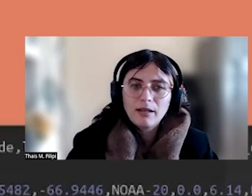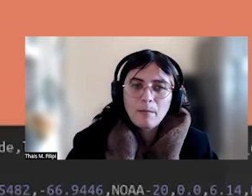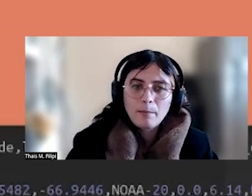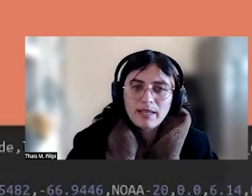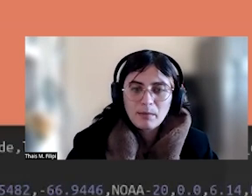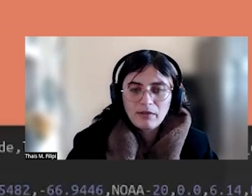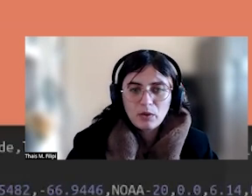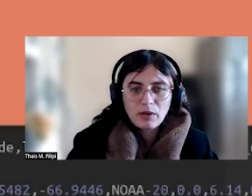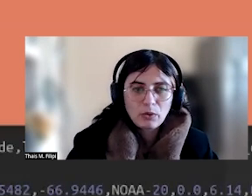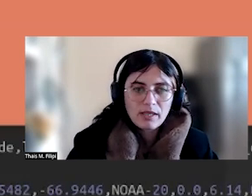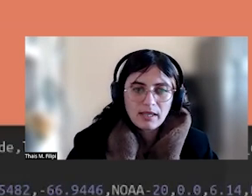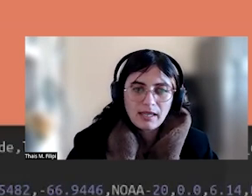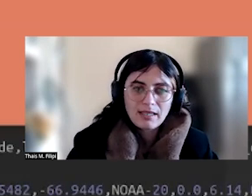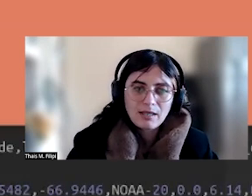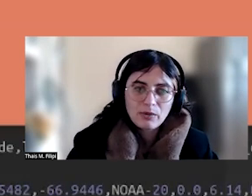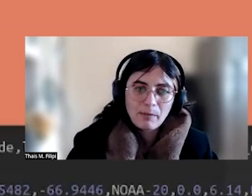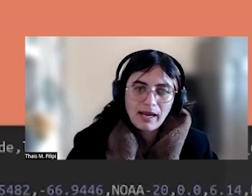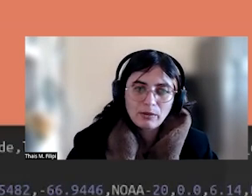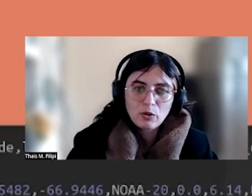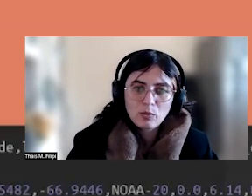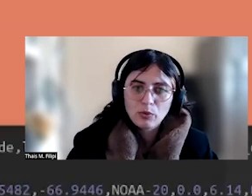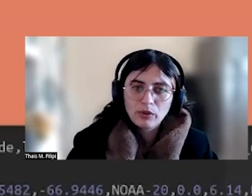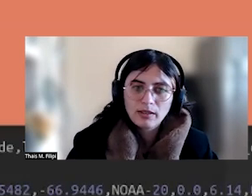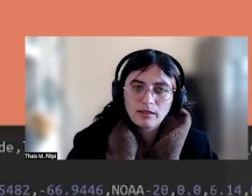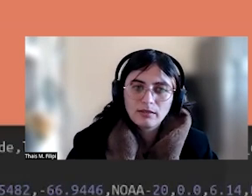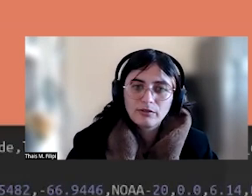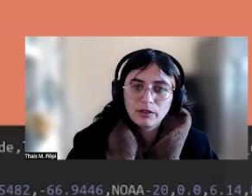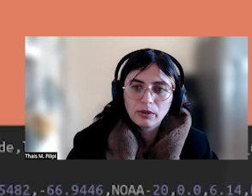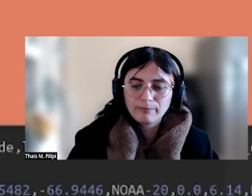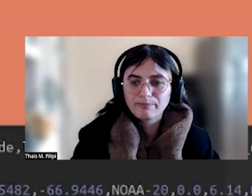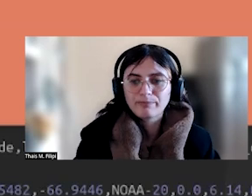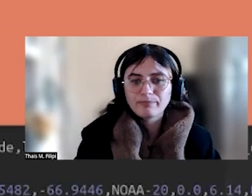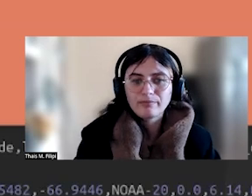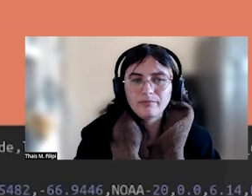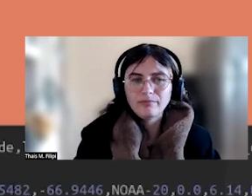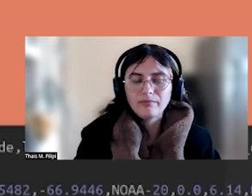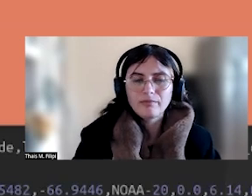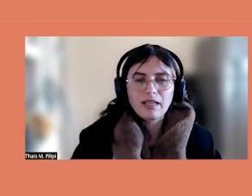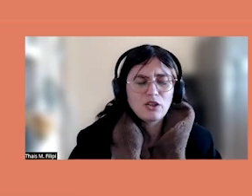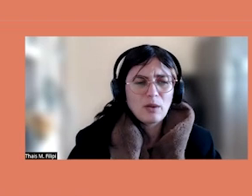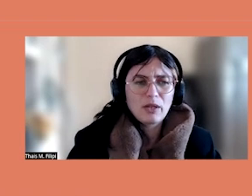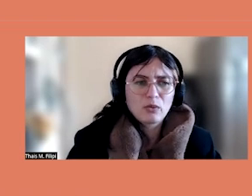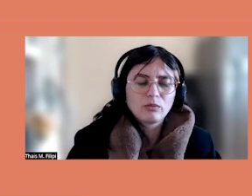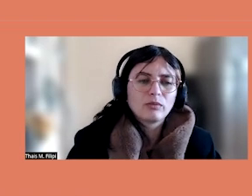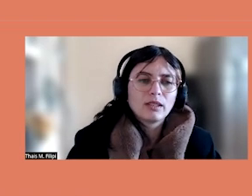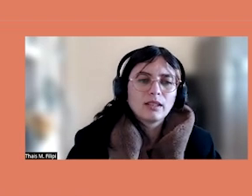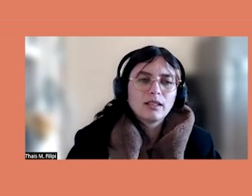tabela, mas é para ver que os valores aqui eles estão separados por vírgula. E se a gente